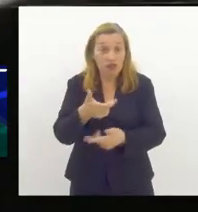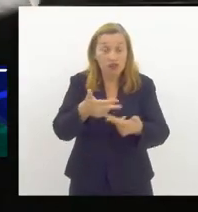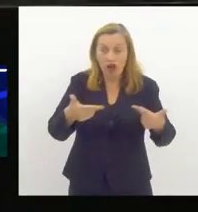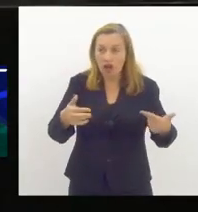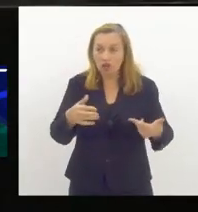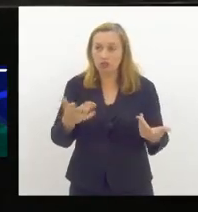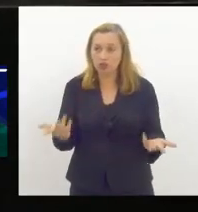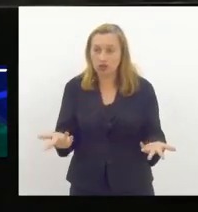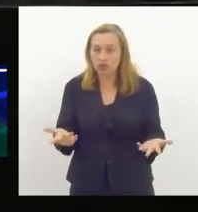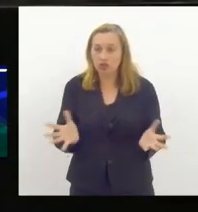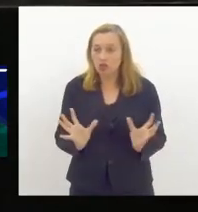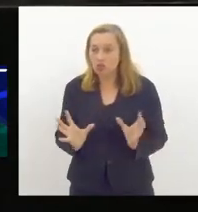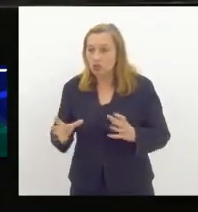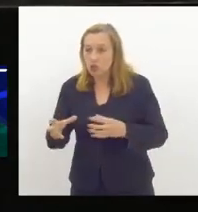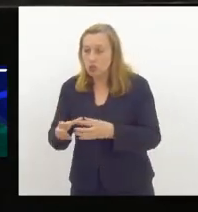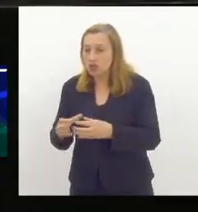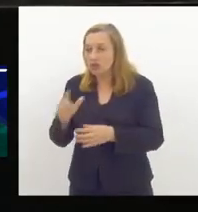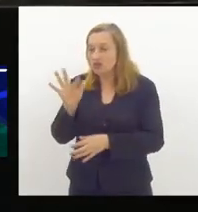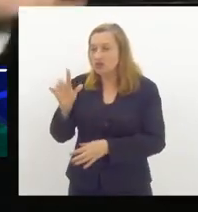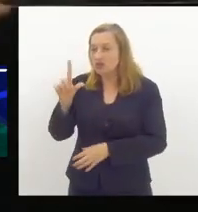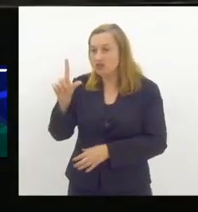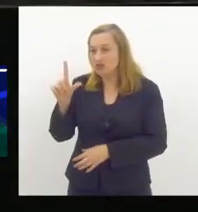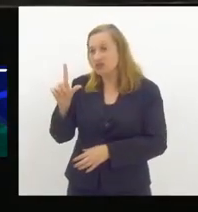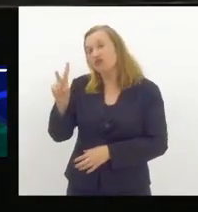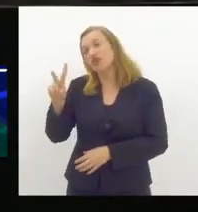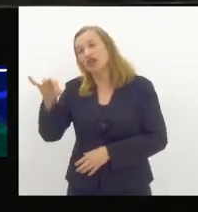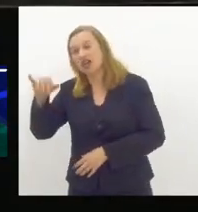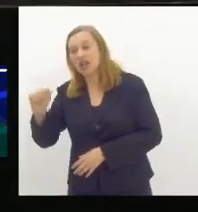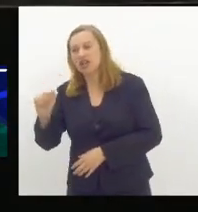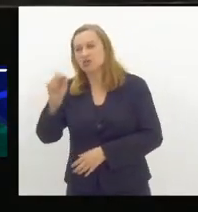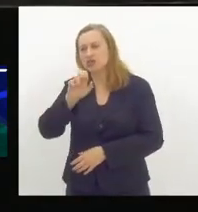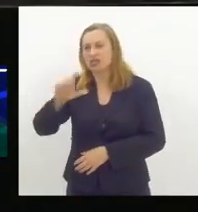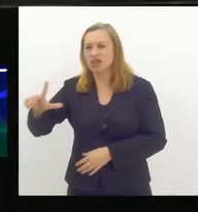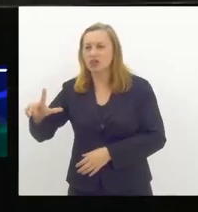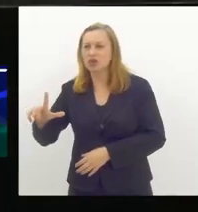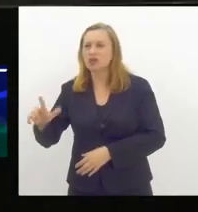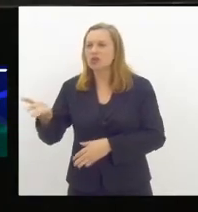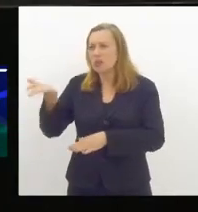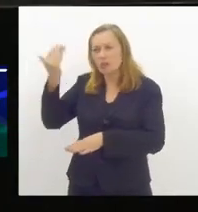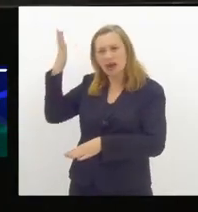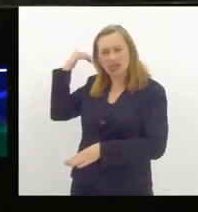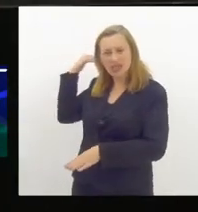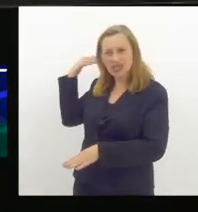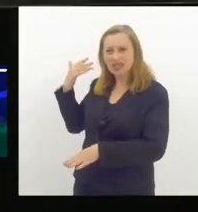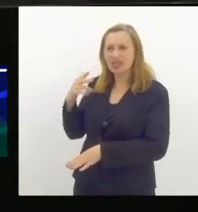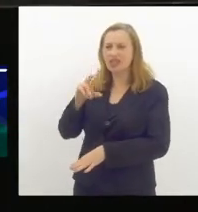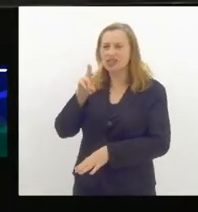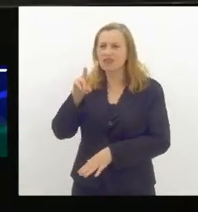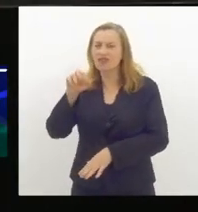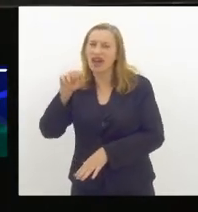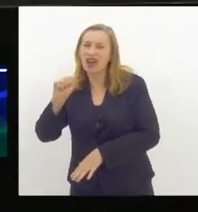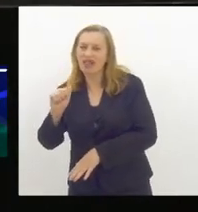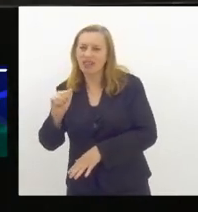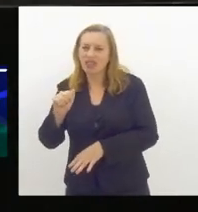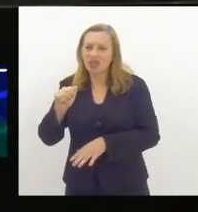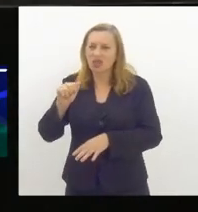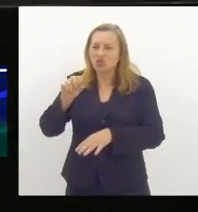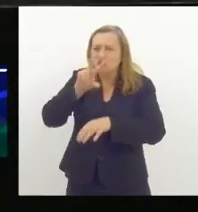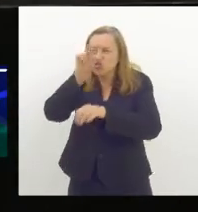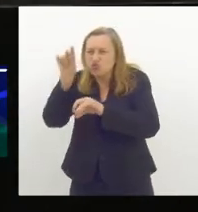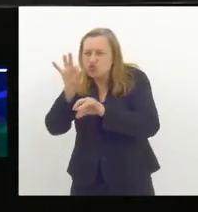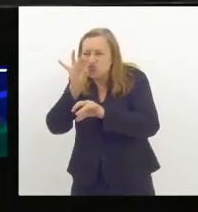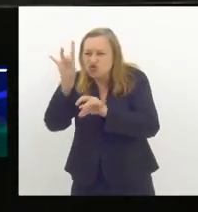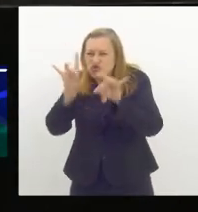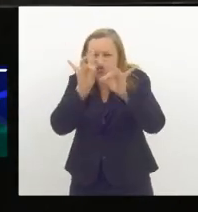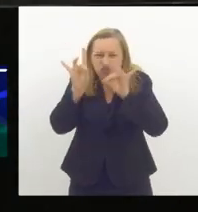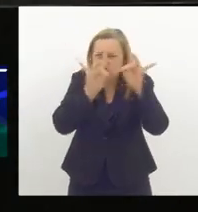mosquito a comunidade Vila do céu era cercada né né no passado era cheio de vala Negra não então a praça do